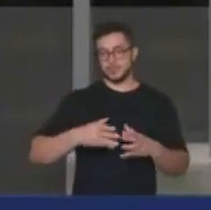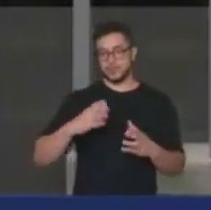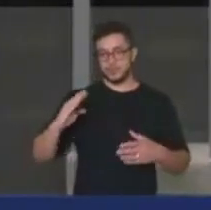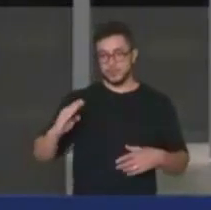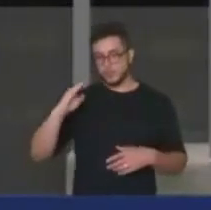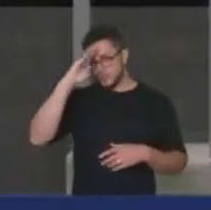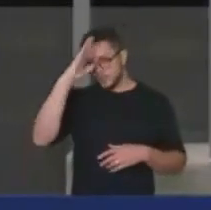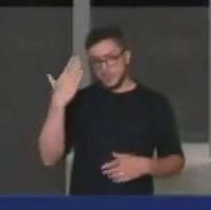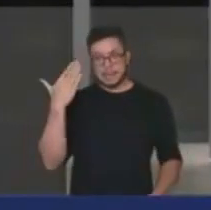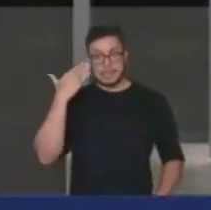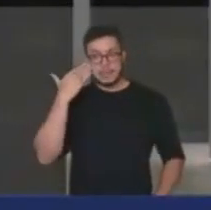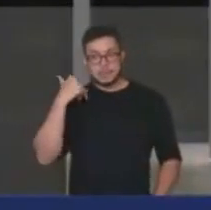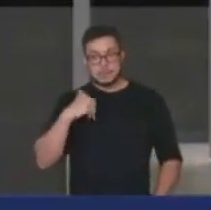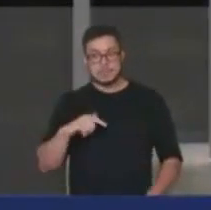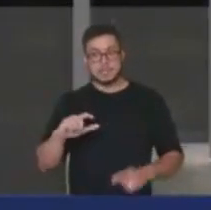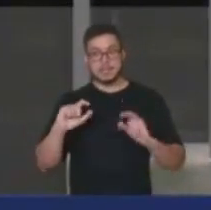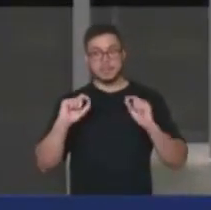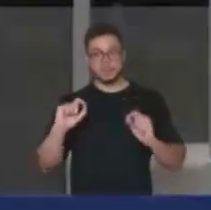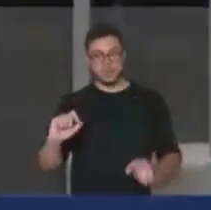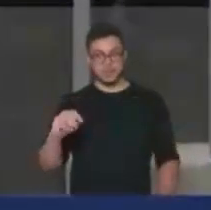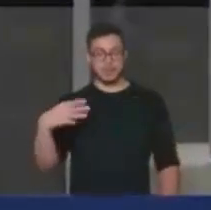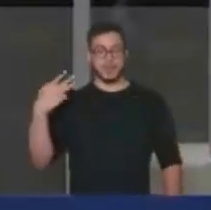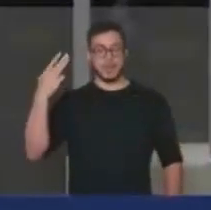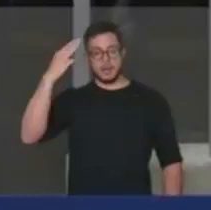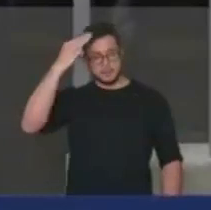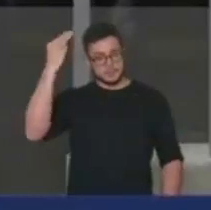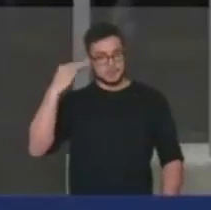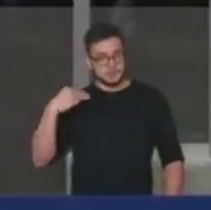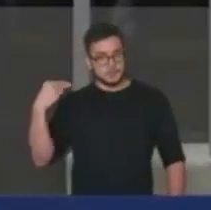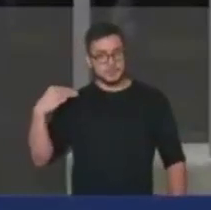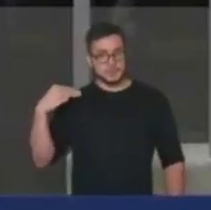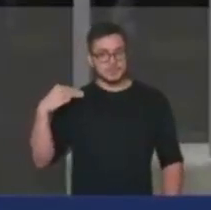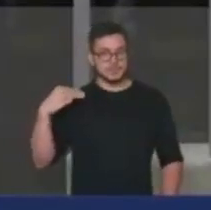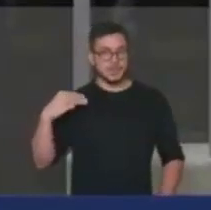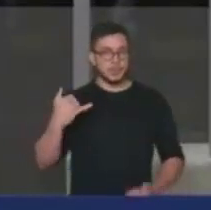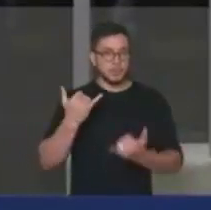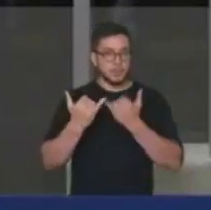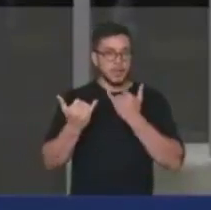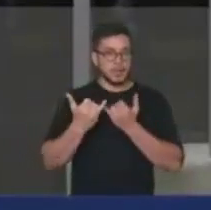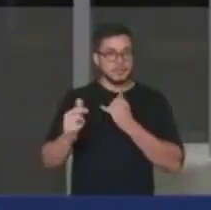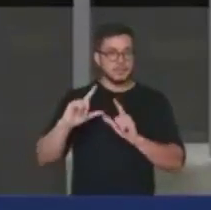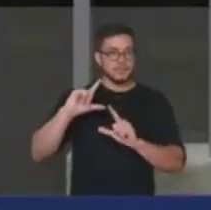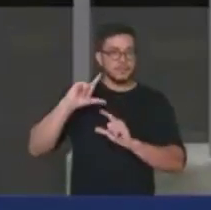Michele Bolsonaro, a ex-primeira-dama, parece que fugiu de novo.